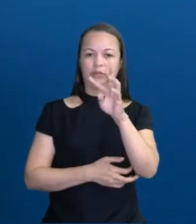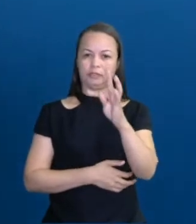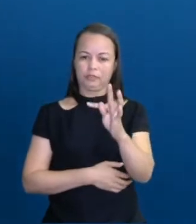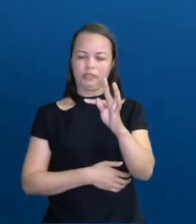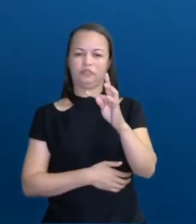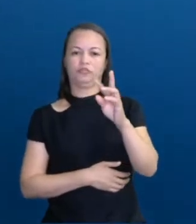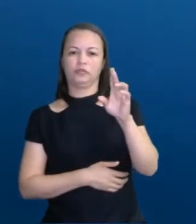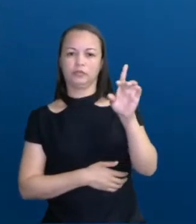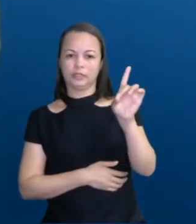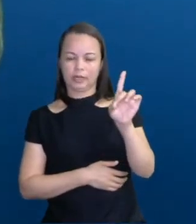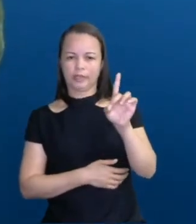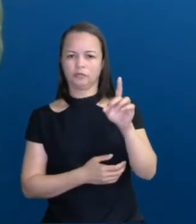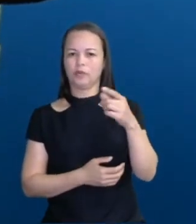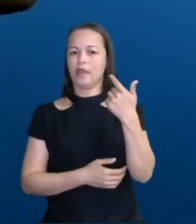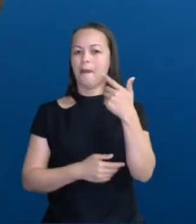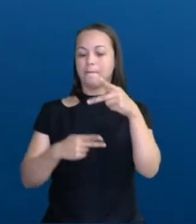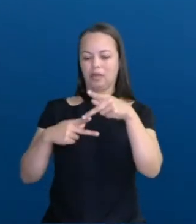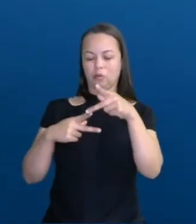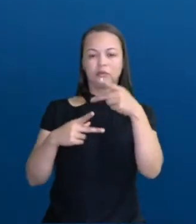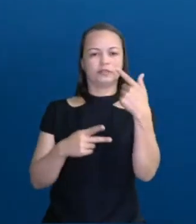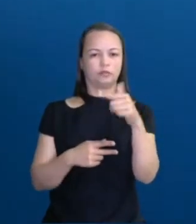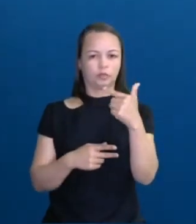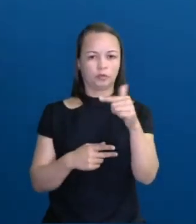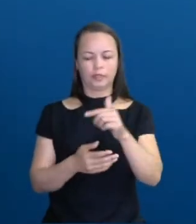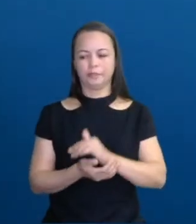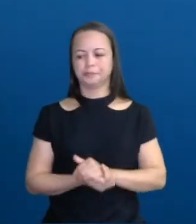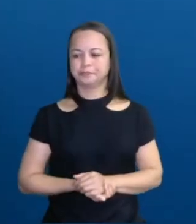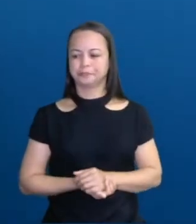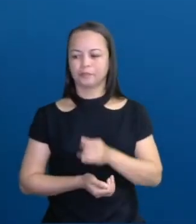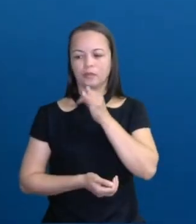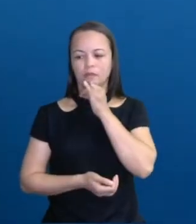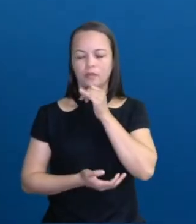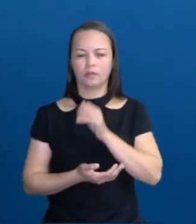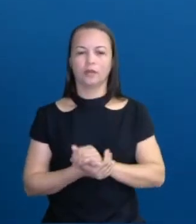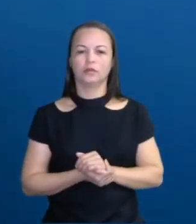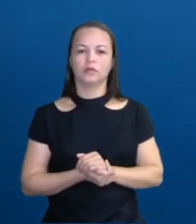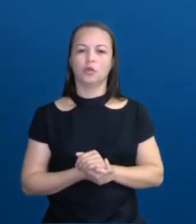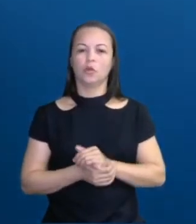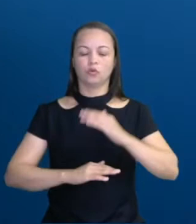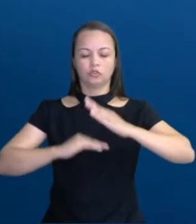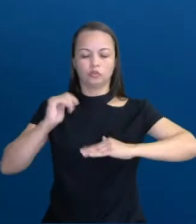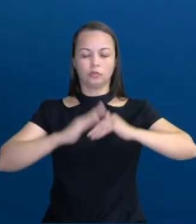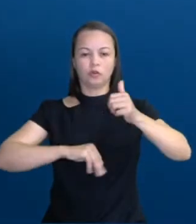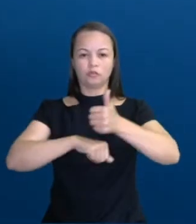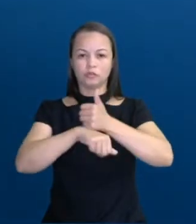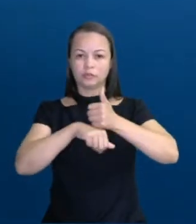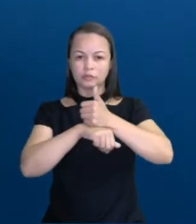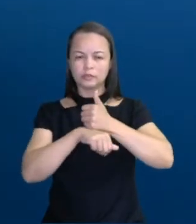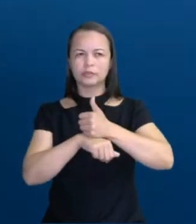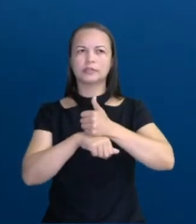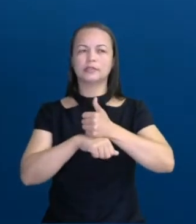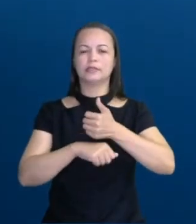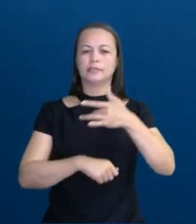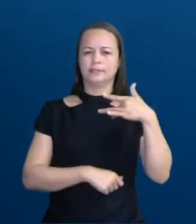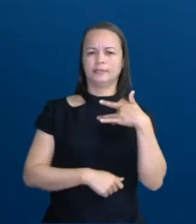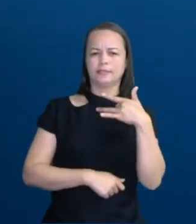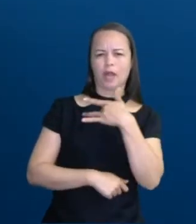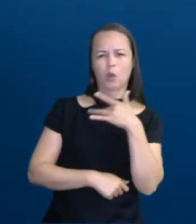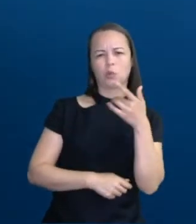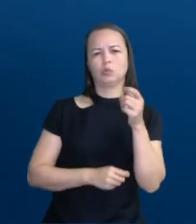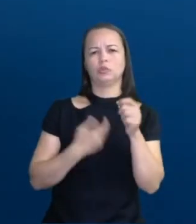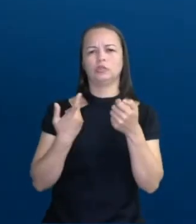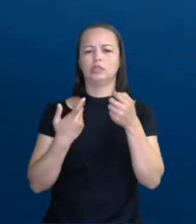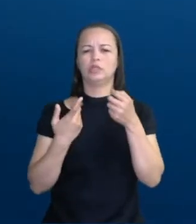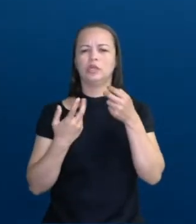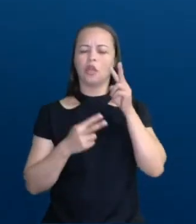seja nesse caso ele não recebe o preposição vamos ver aqui os profissionais da área da área de saúde